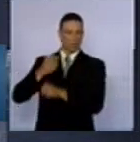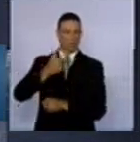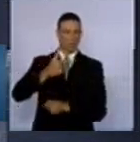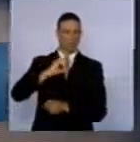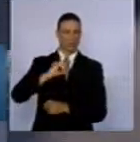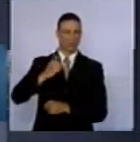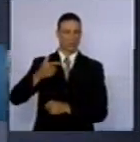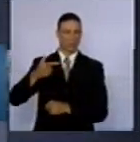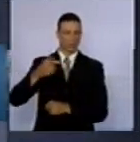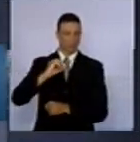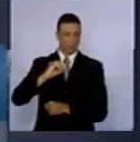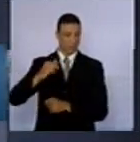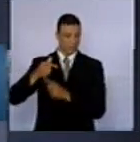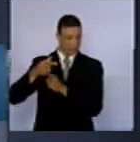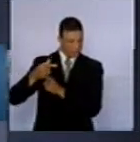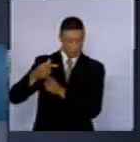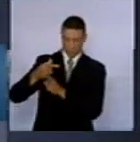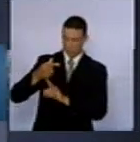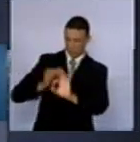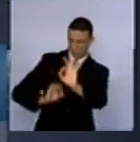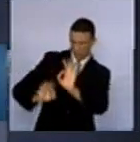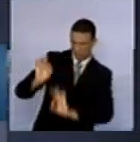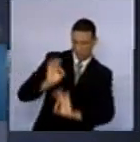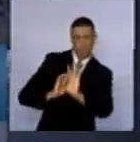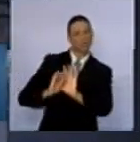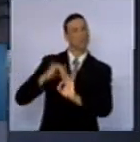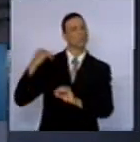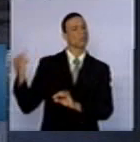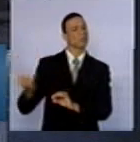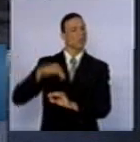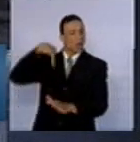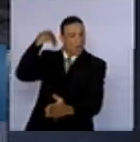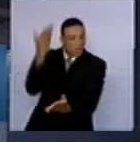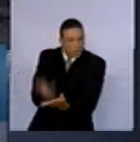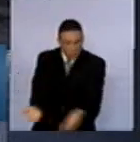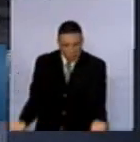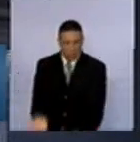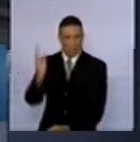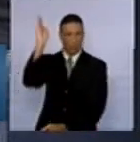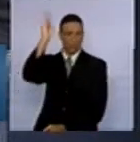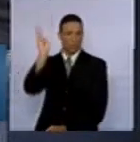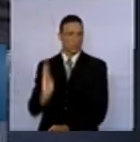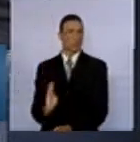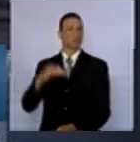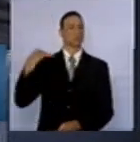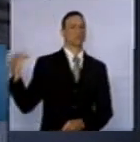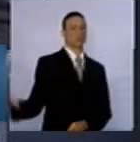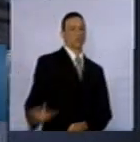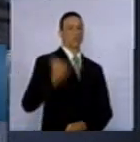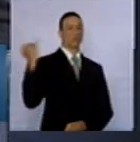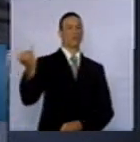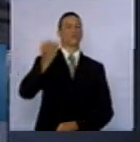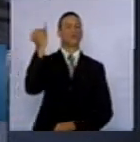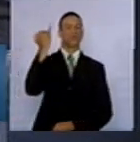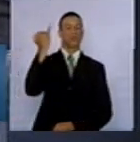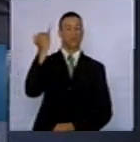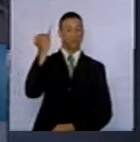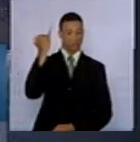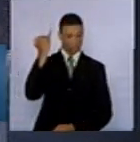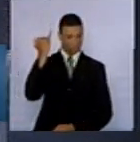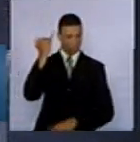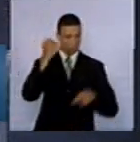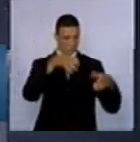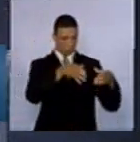uma matéria é muito importante e continua sendo importante para o país e que vai precisar da máxima atenção